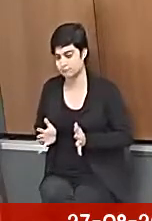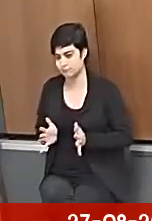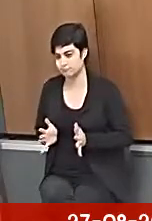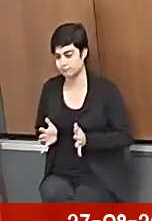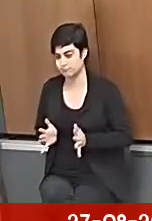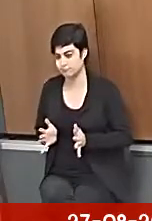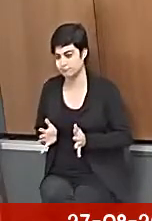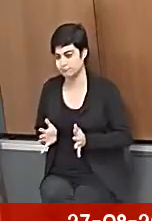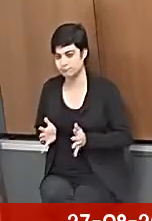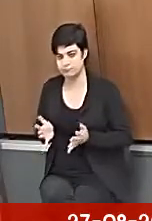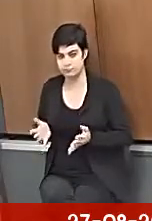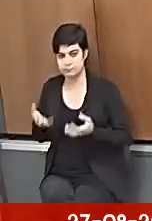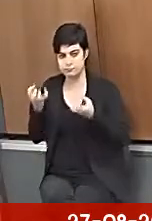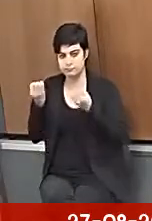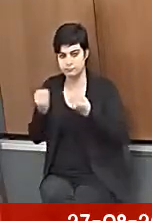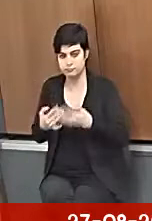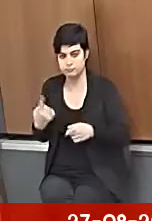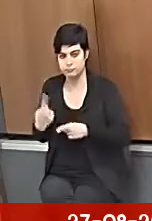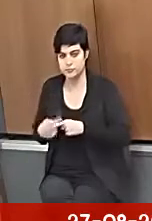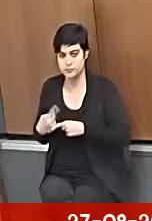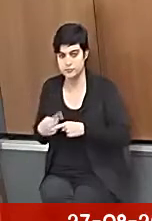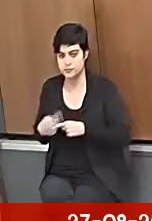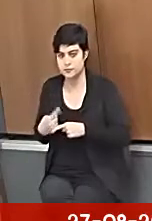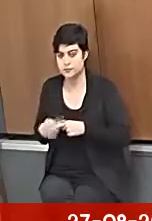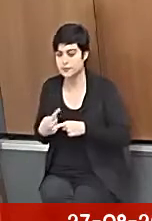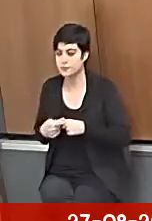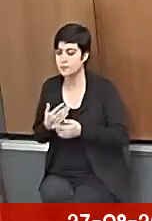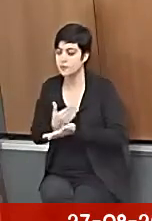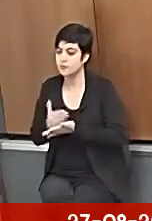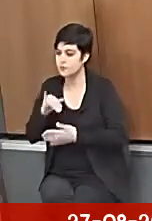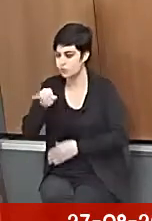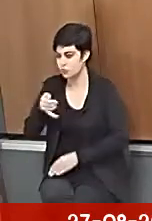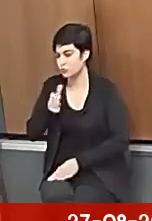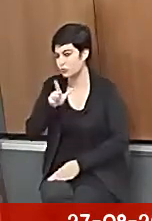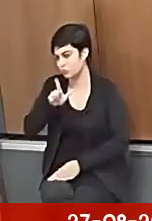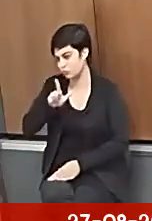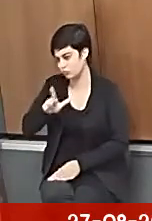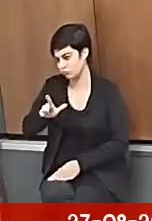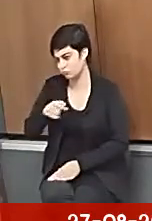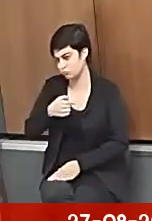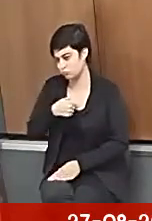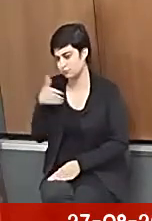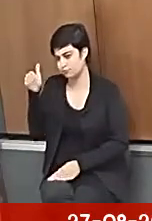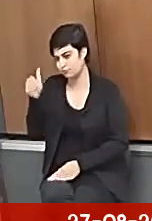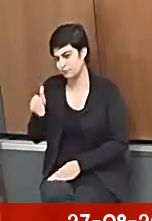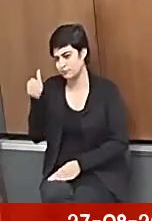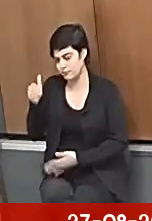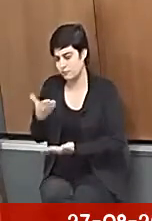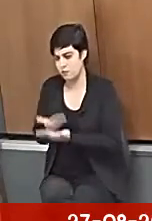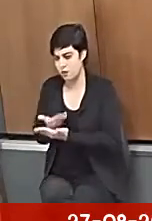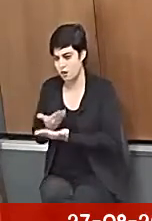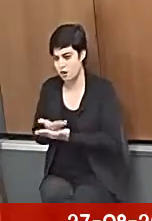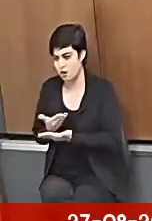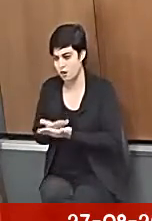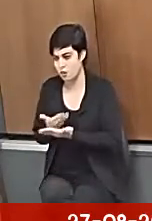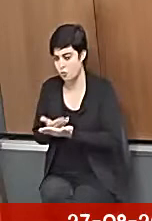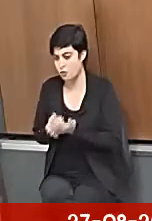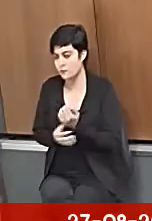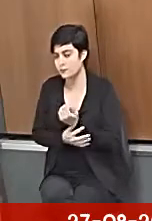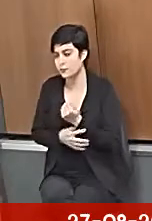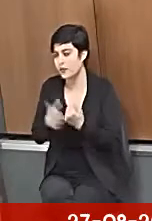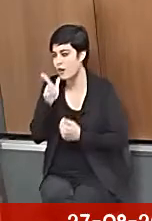eu te falo por causa de que a partir de julho agora eu comecei a fazer aula de aula de hidroginástica